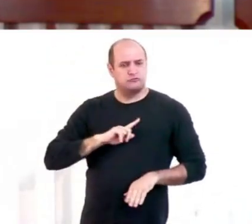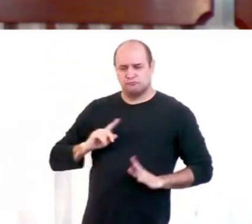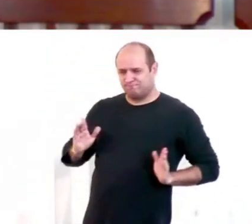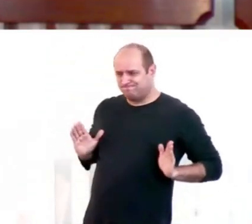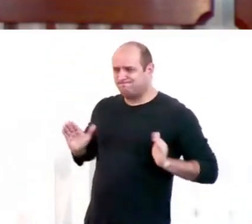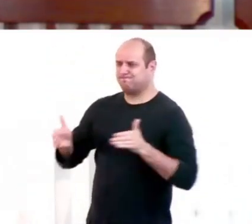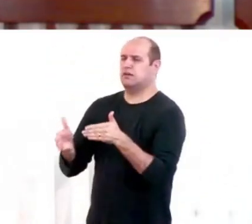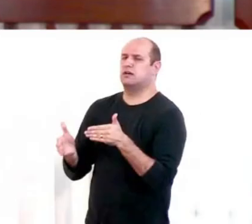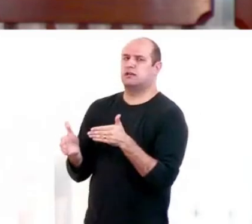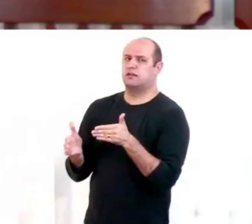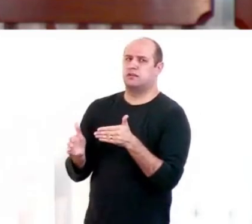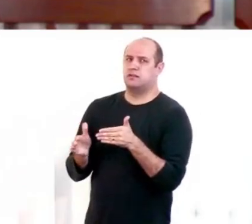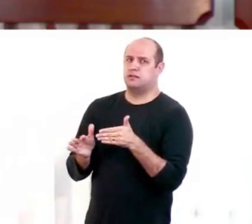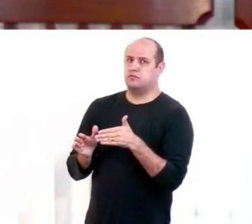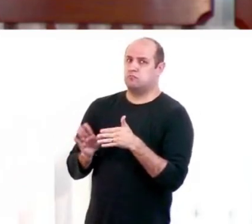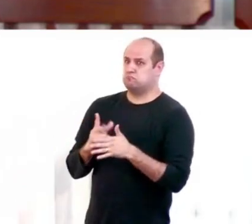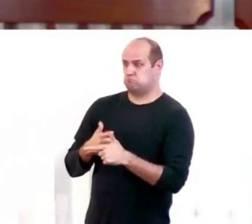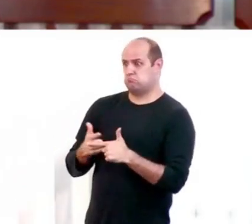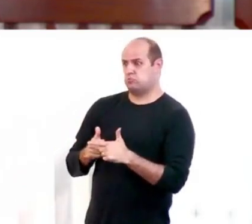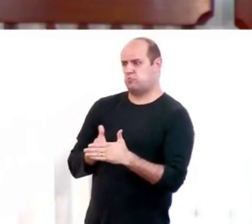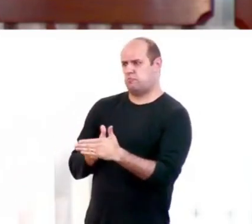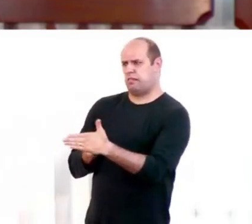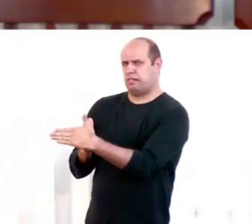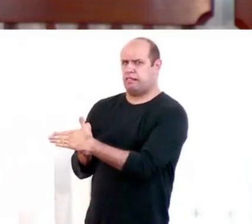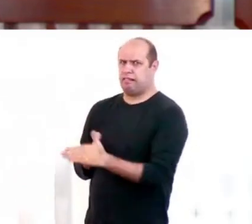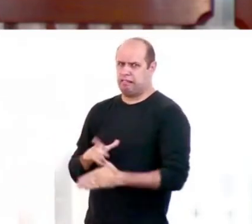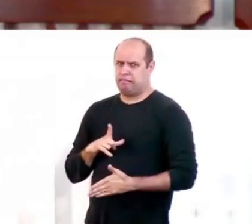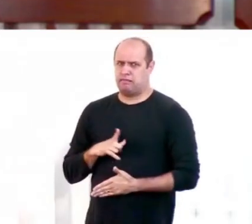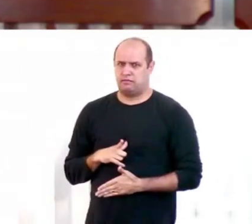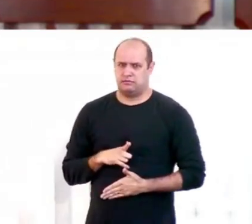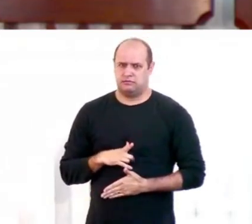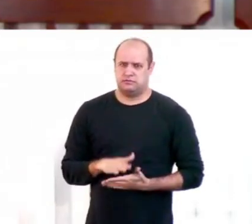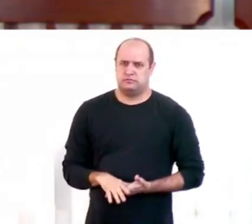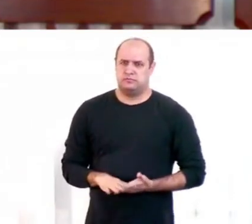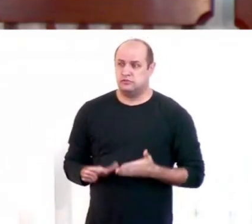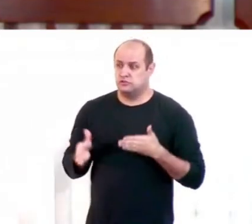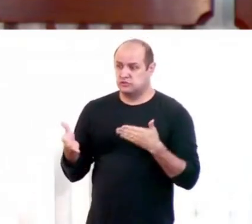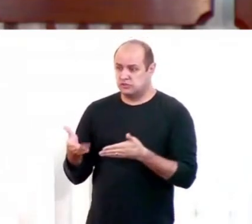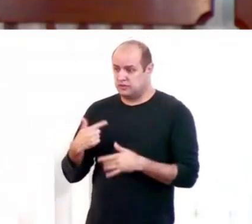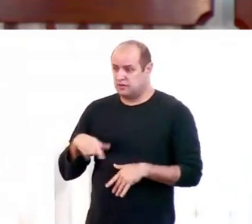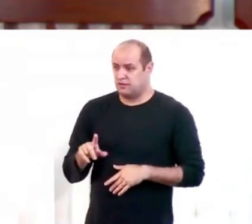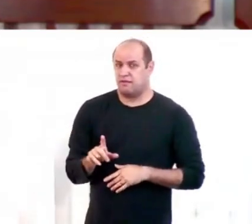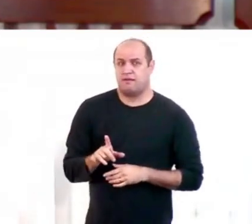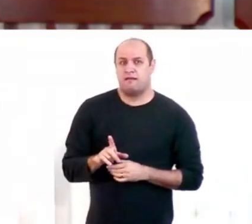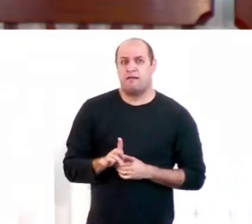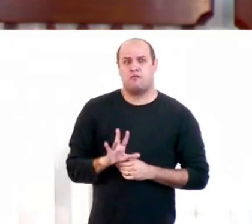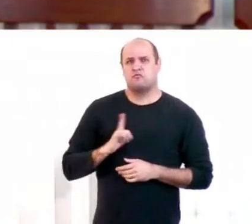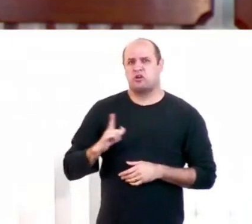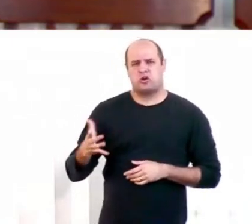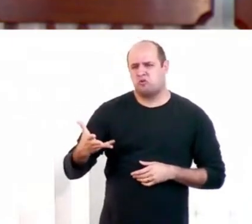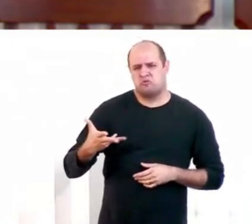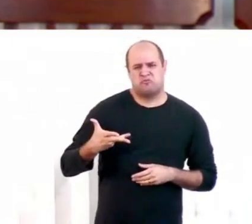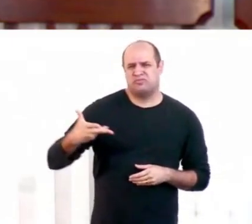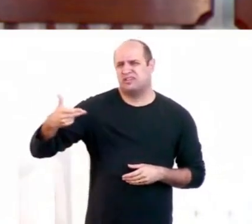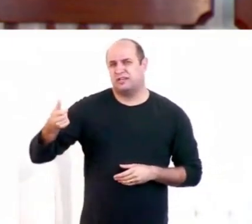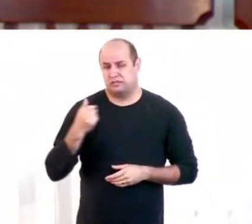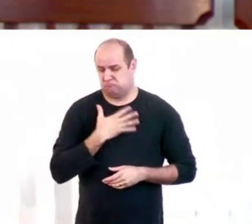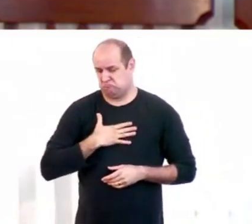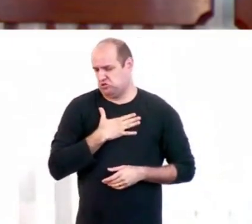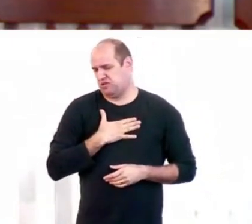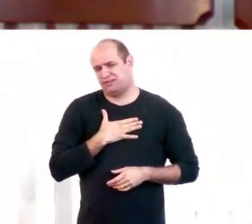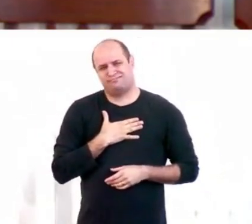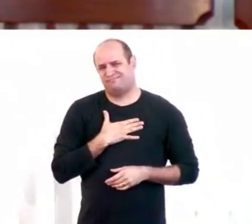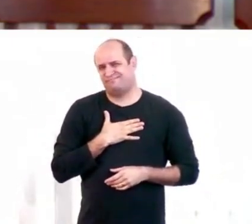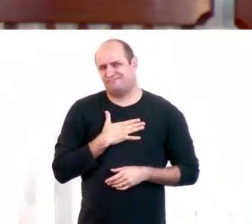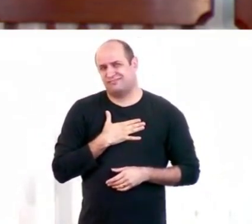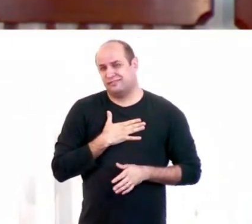muitas restrições. A nossa recepção, para quem não sabe, não foi nada convidativa. Nos